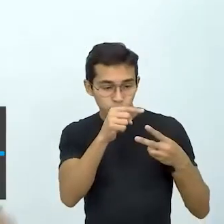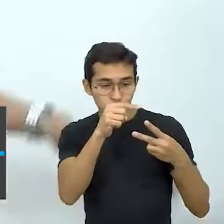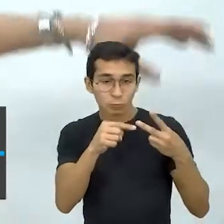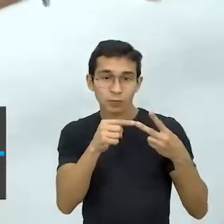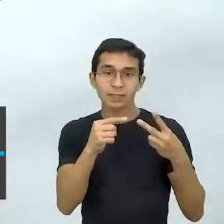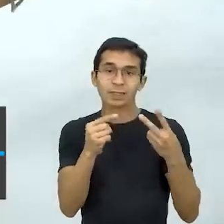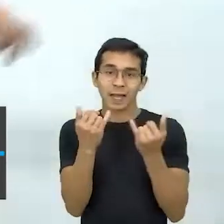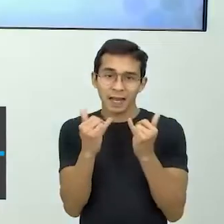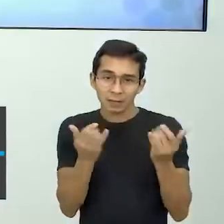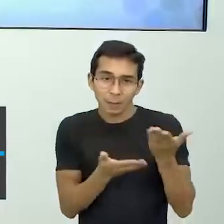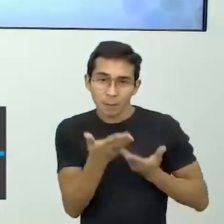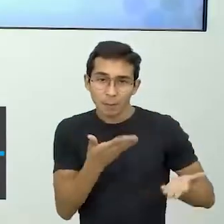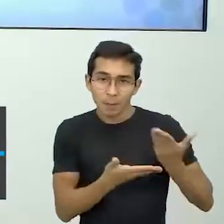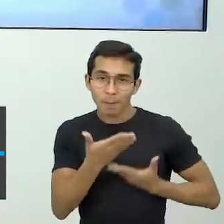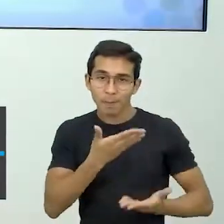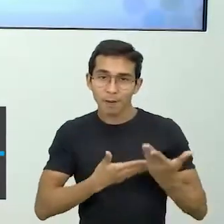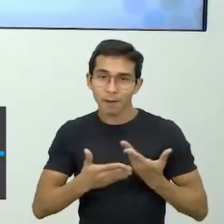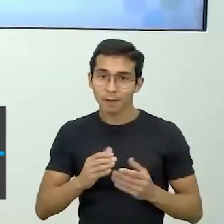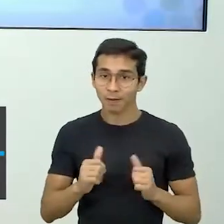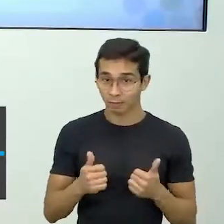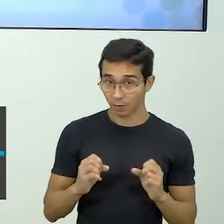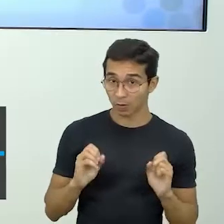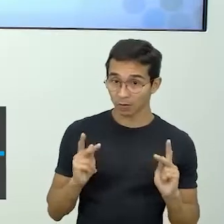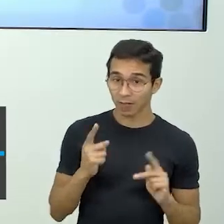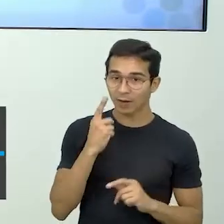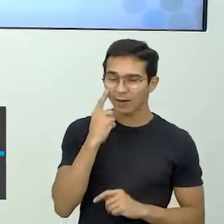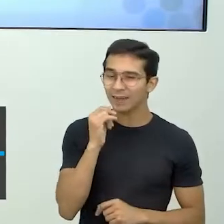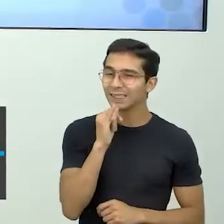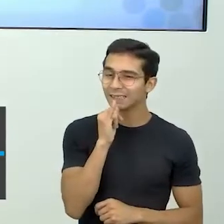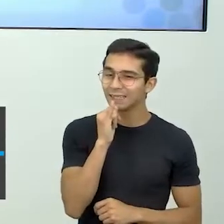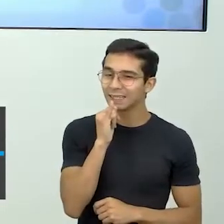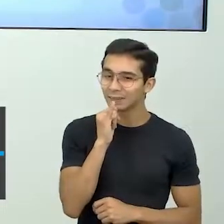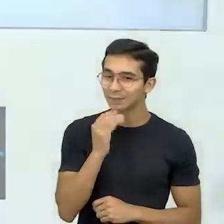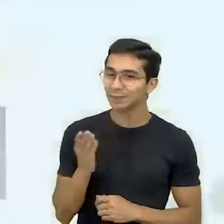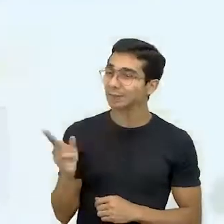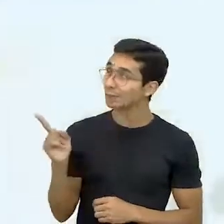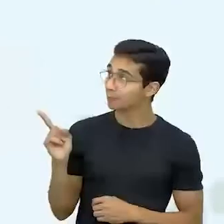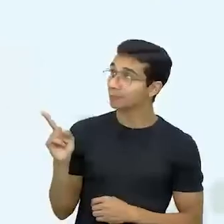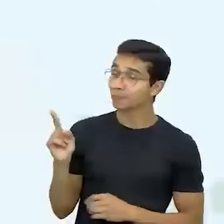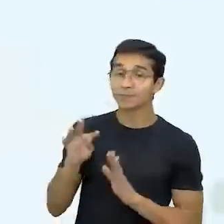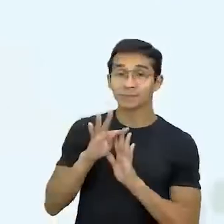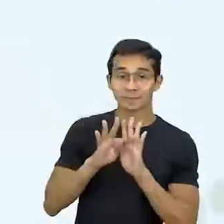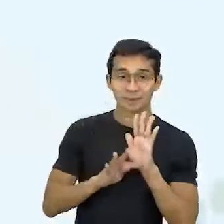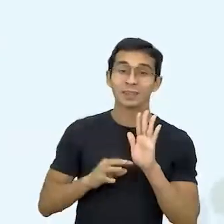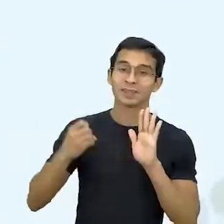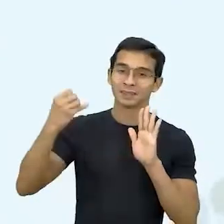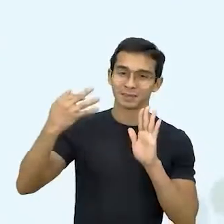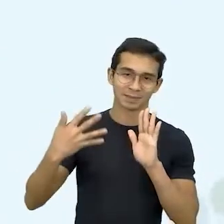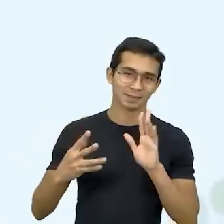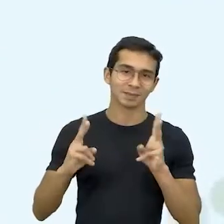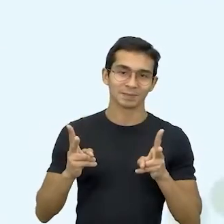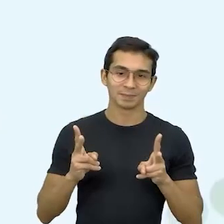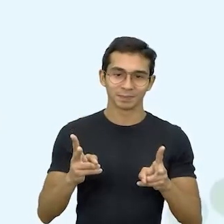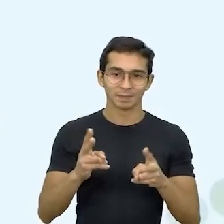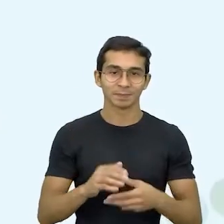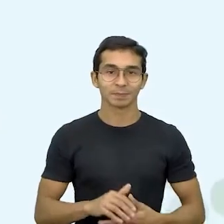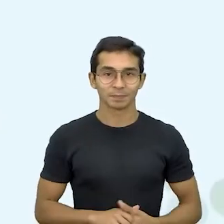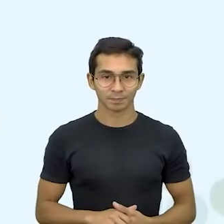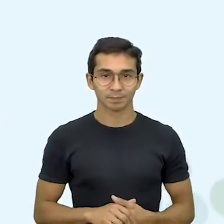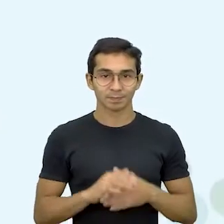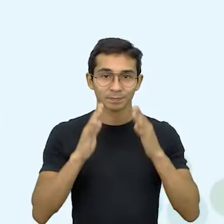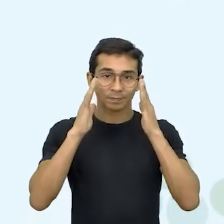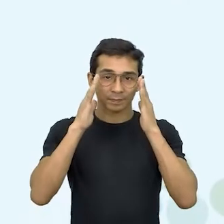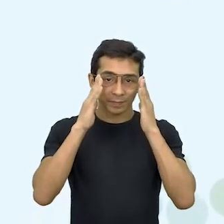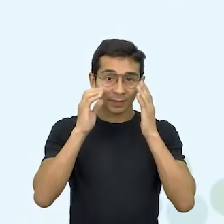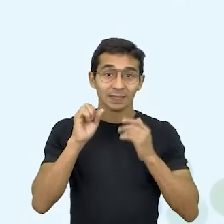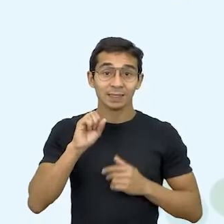certo? Então, olha lá, onde existem dois pares de elétrons, ó, sendo compartilhados entre eles. Em virtude da desigualdade no compartilhamento